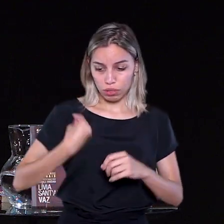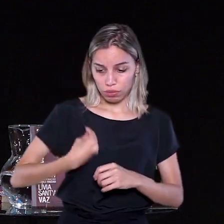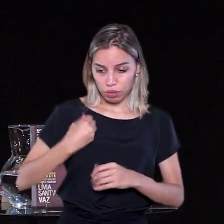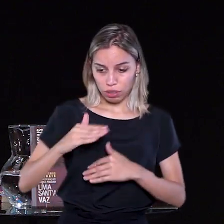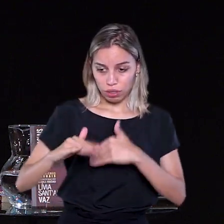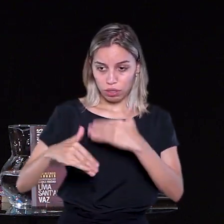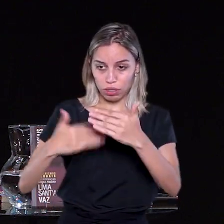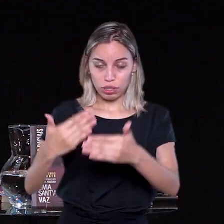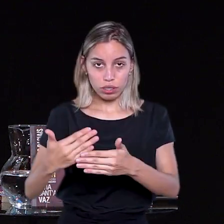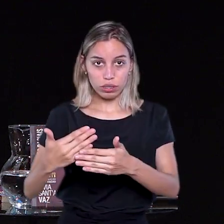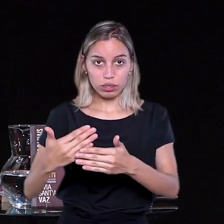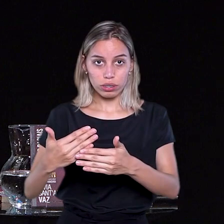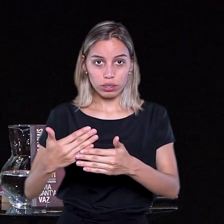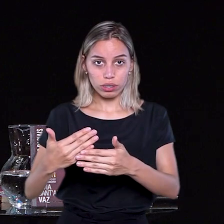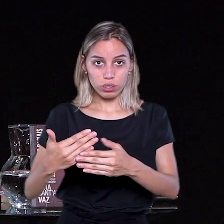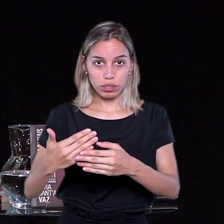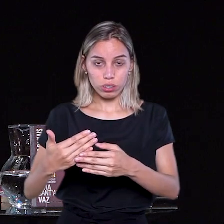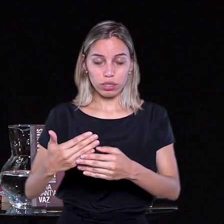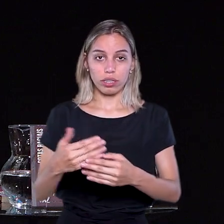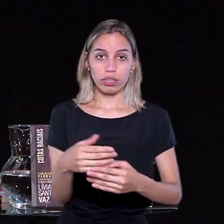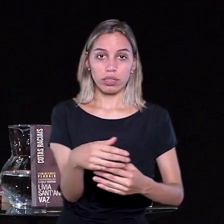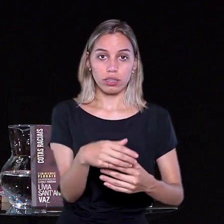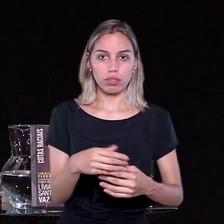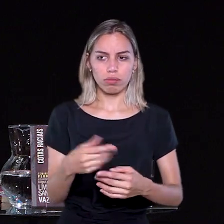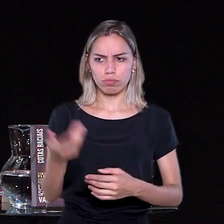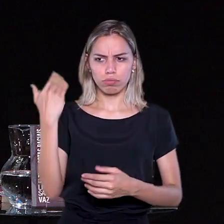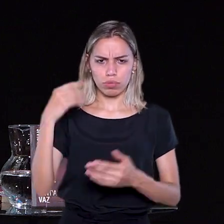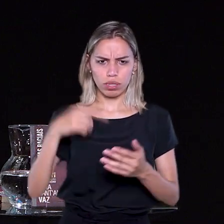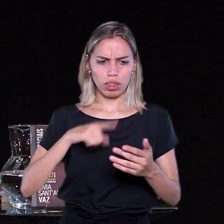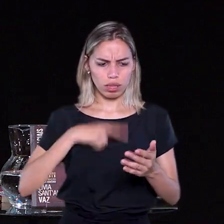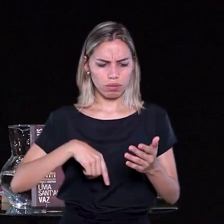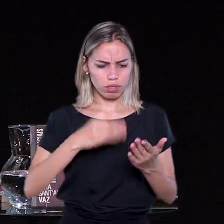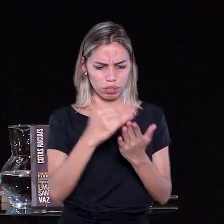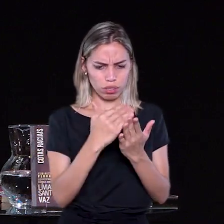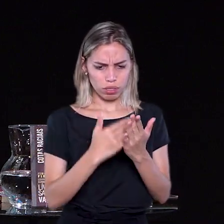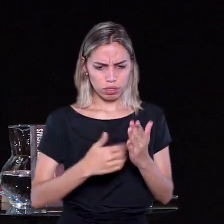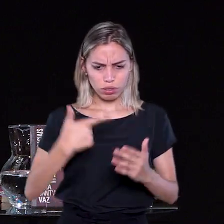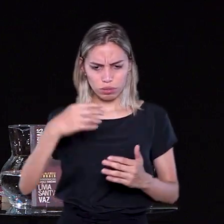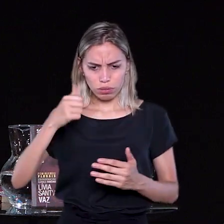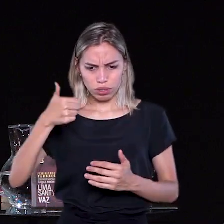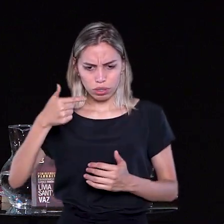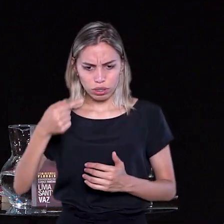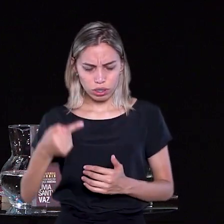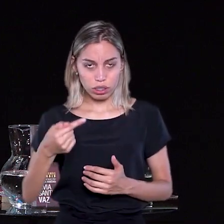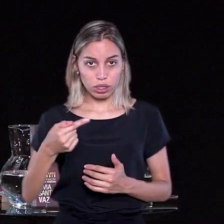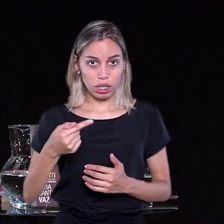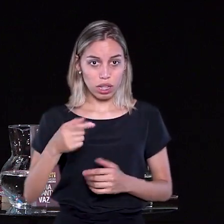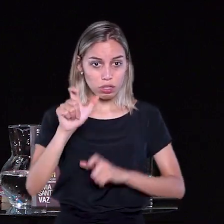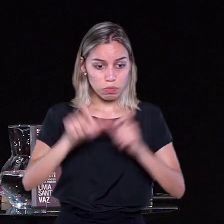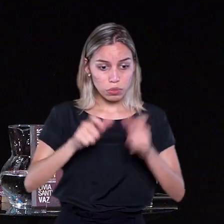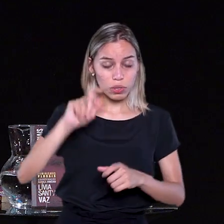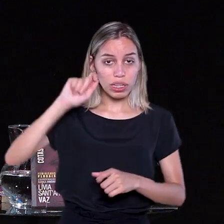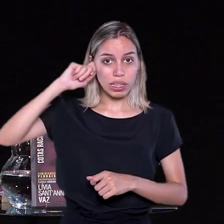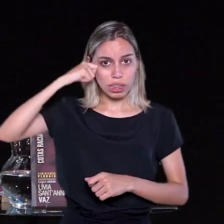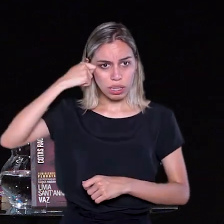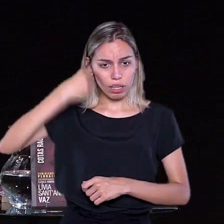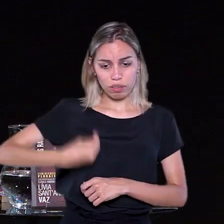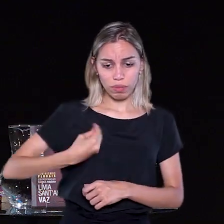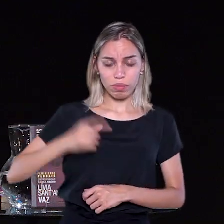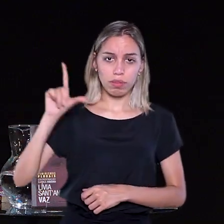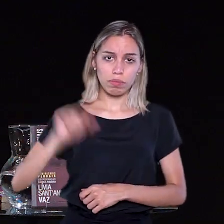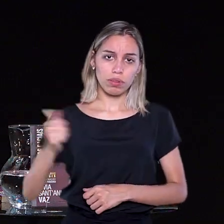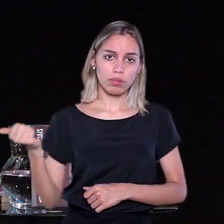da PNAD de 2017, demonstram que, em todos os estados da Federação Brasileira, pessoas negras vivem menos que